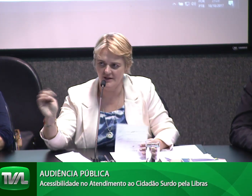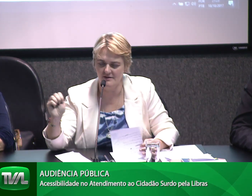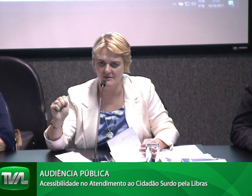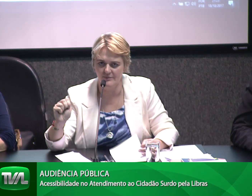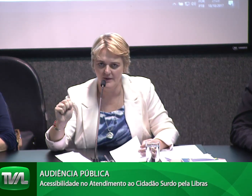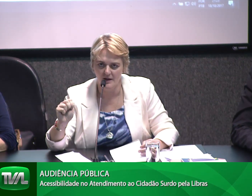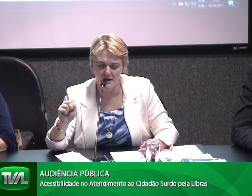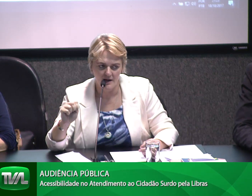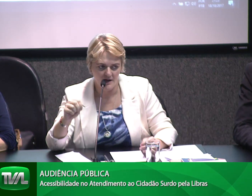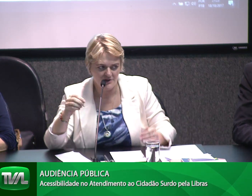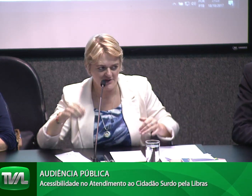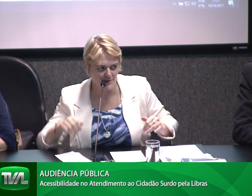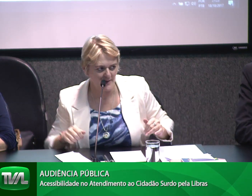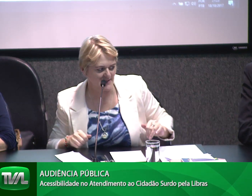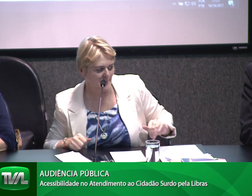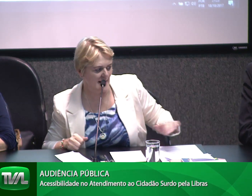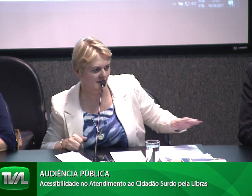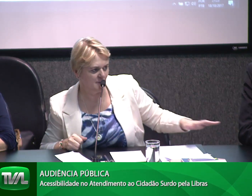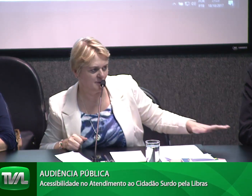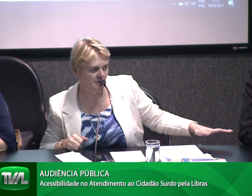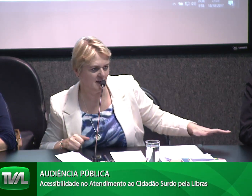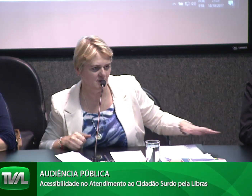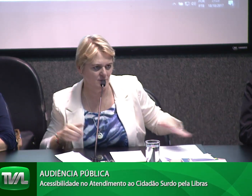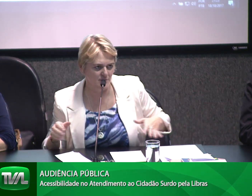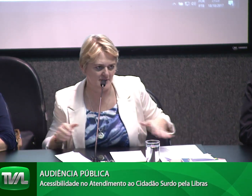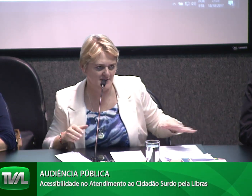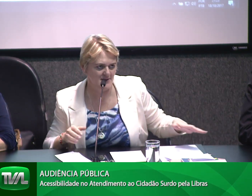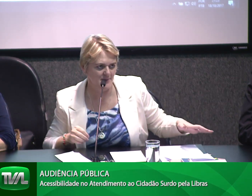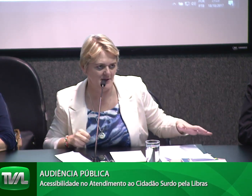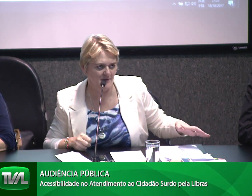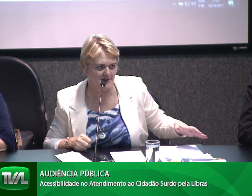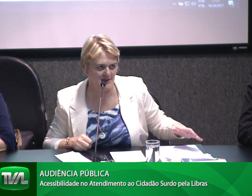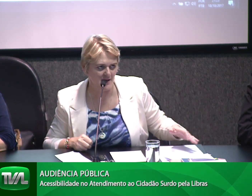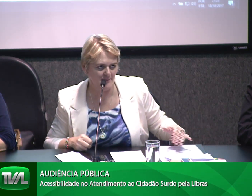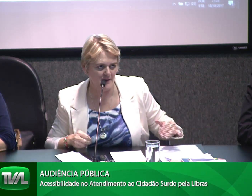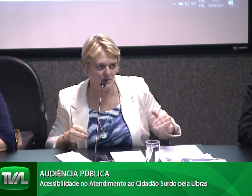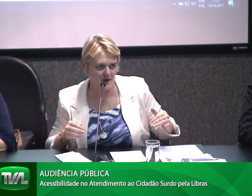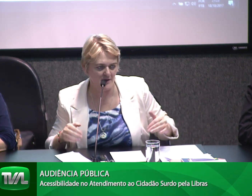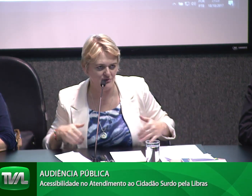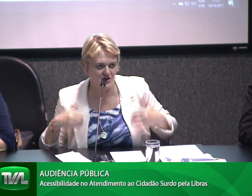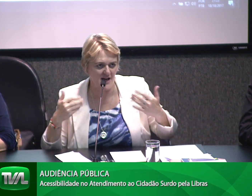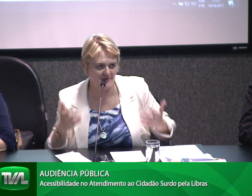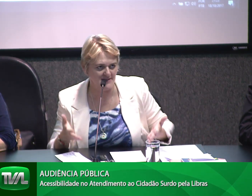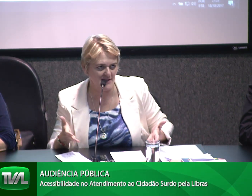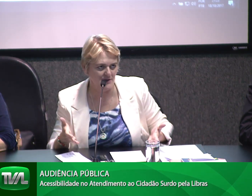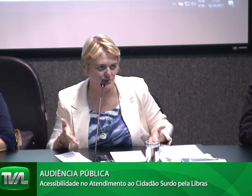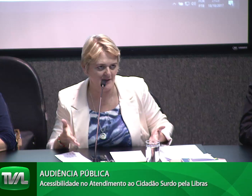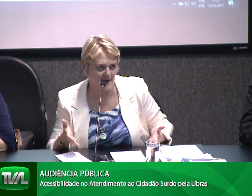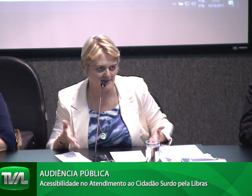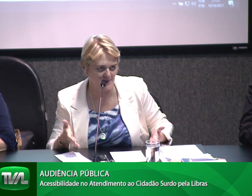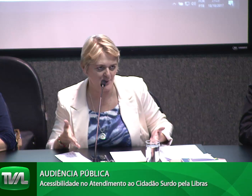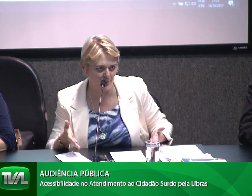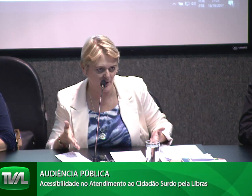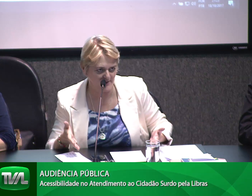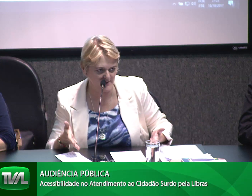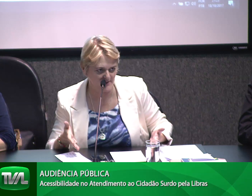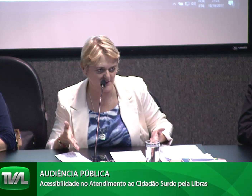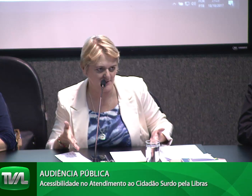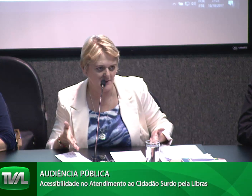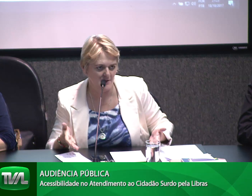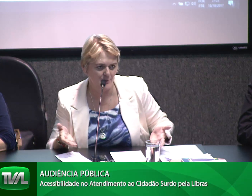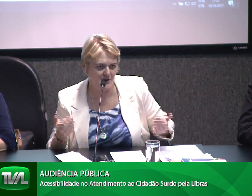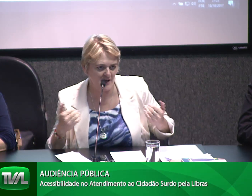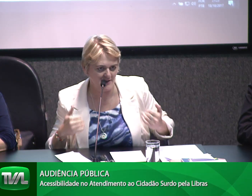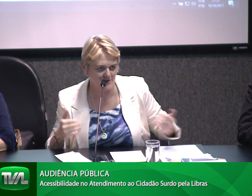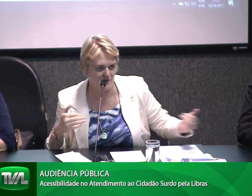aqui à frente. Antes de eu passar a palavra para o vereador se manifestar, eu quero já fazer a leitura dessas